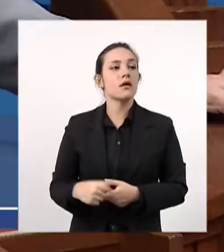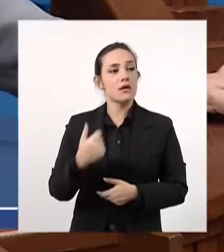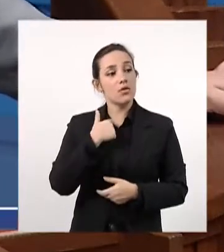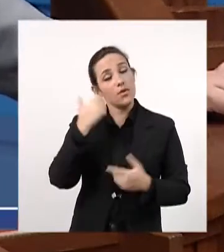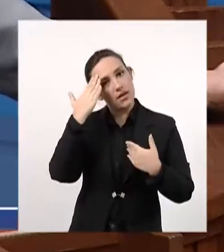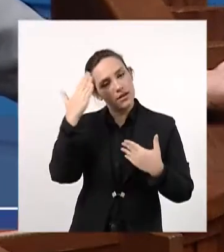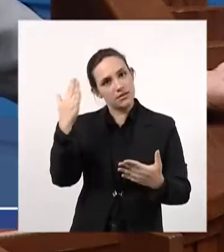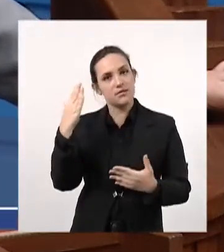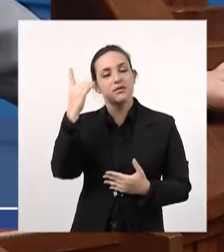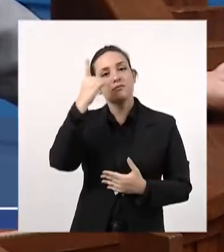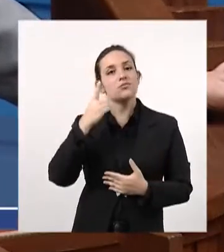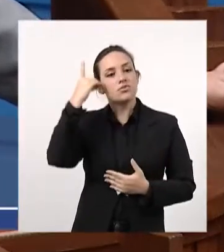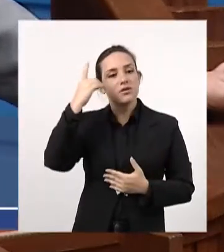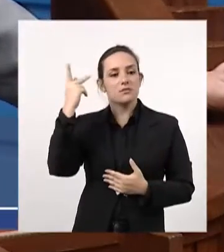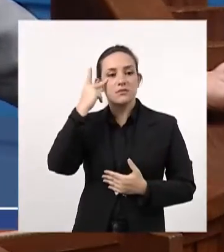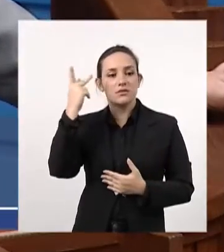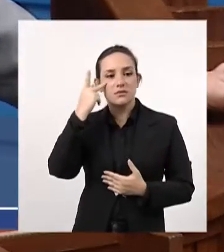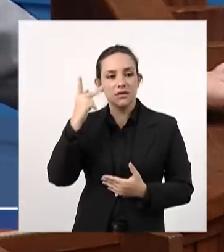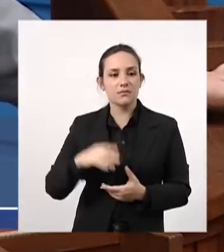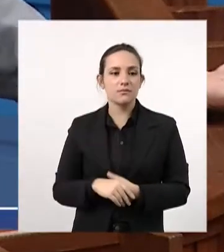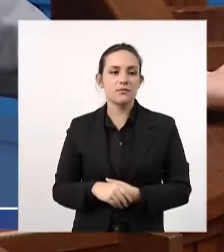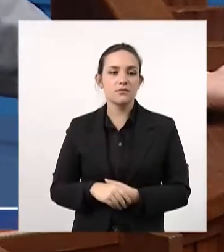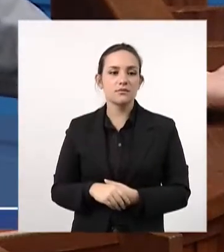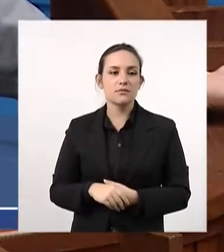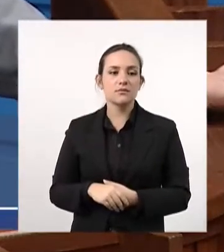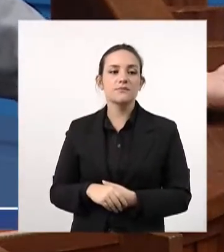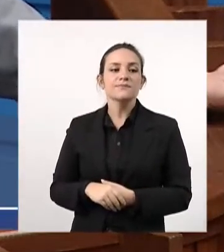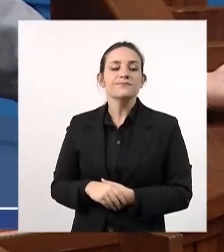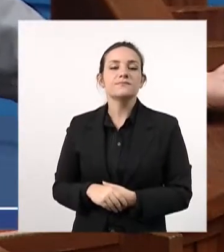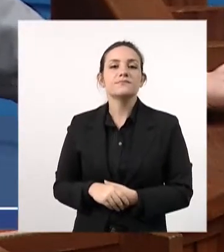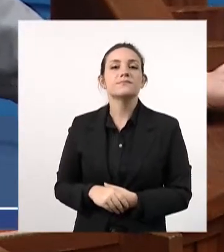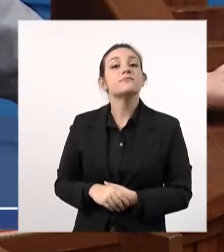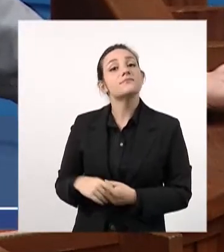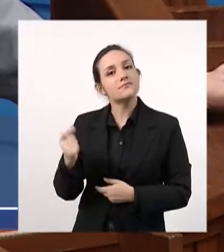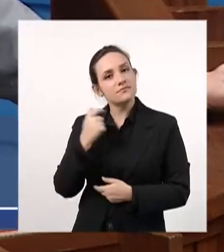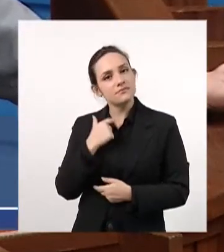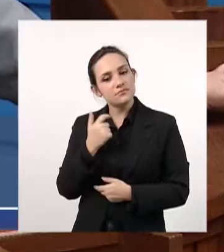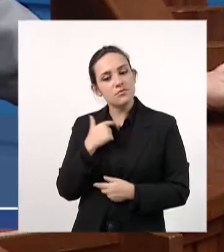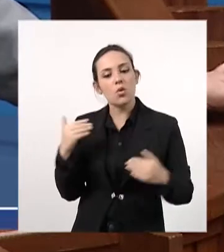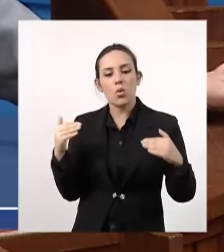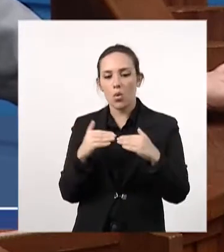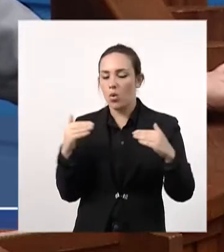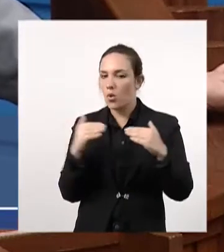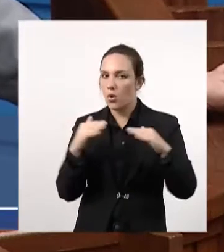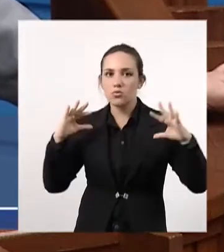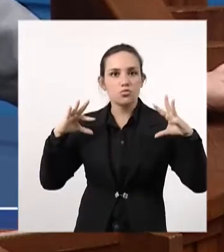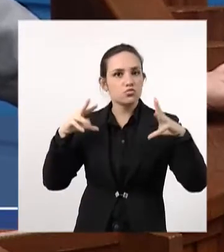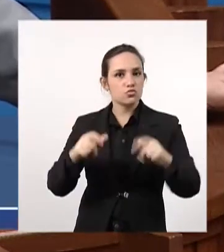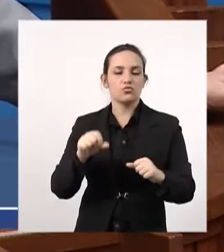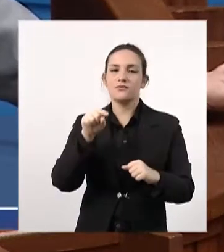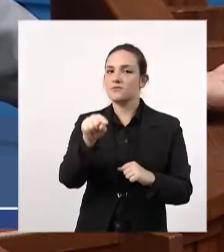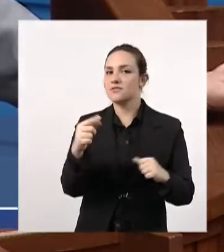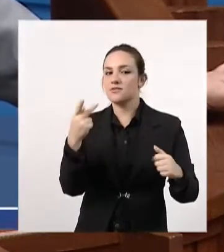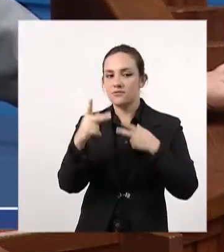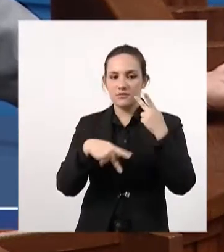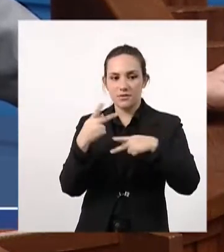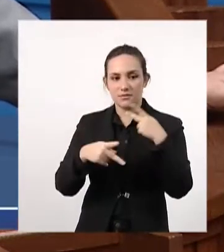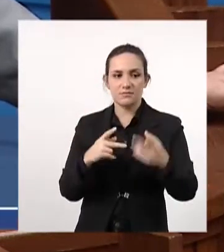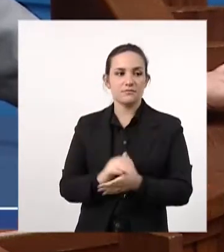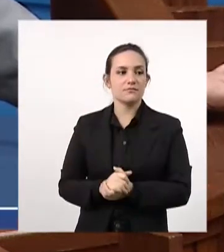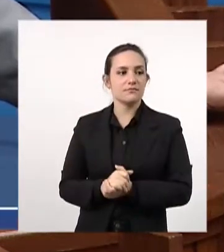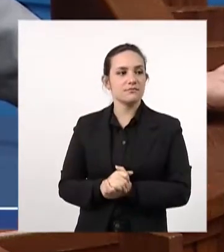Pedro Kemp, incorporo a parte de Vossa Excelência na íntegra, um